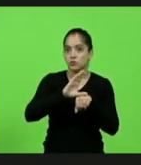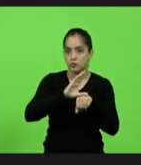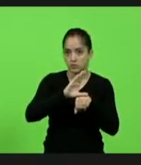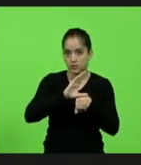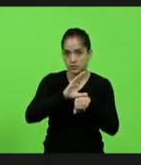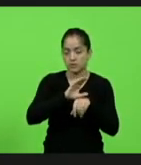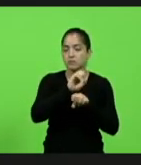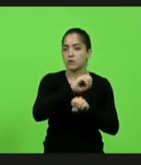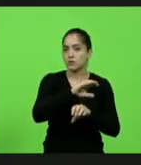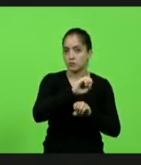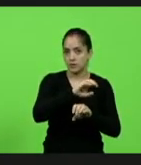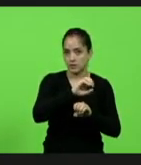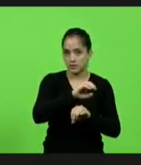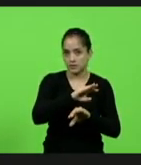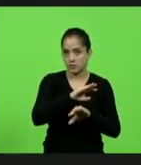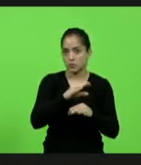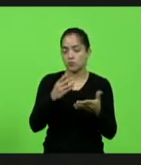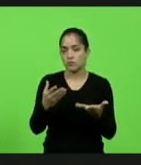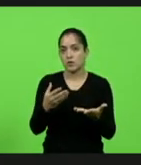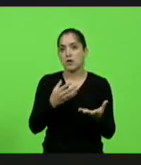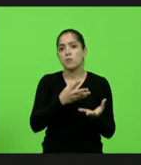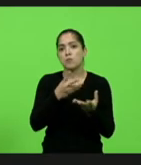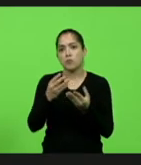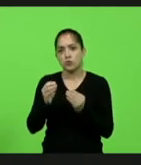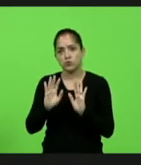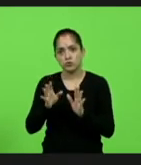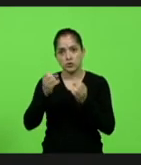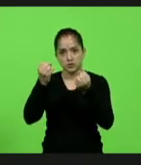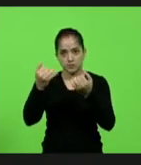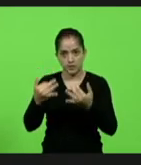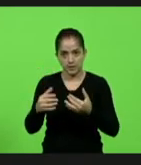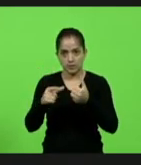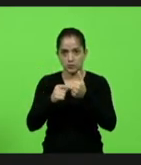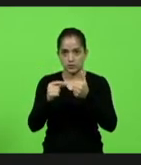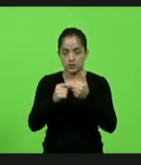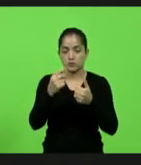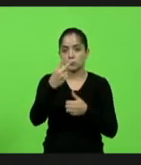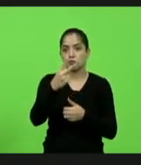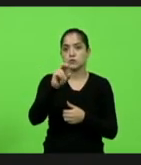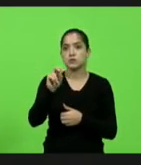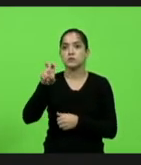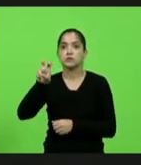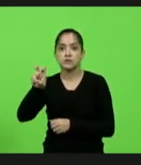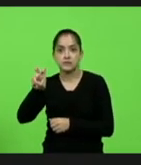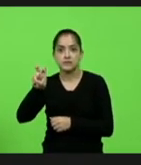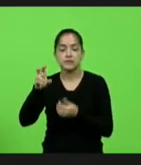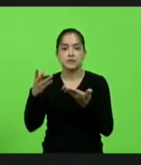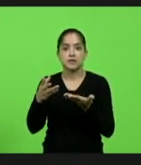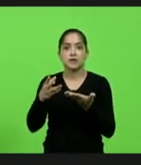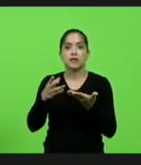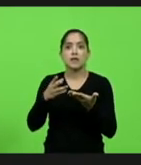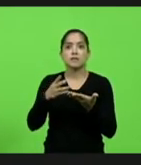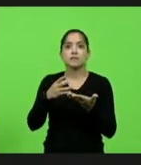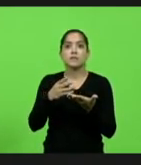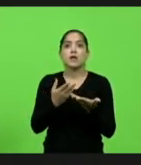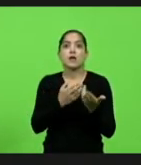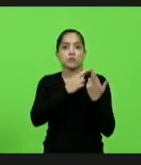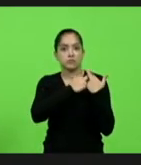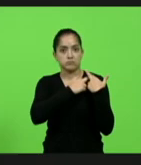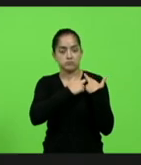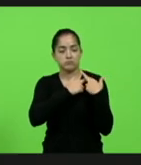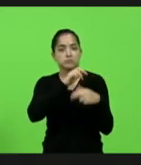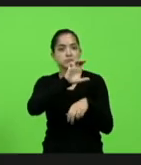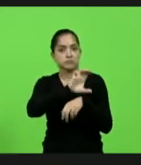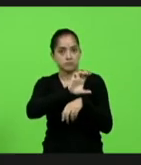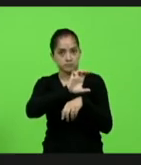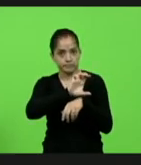educação, no que muitos já comentaram do artigo 205, onde é um dever do Estado e